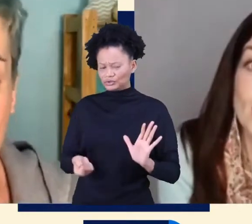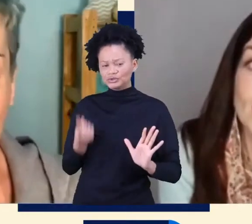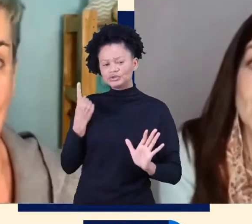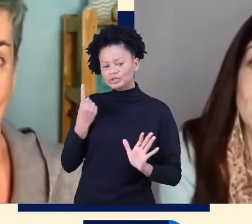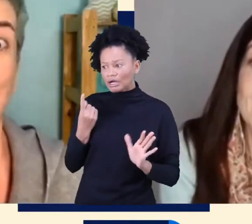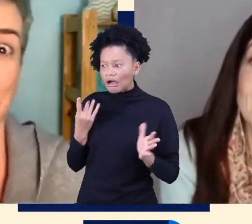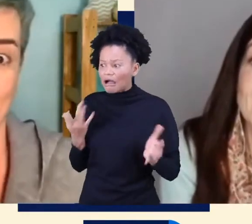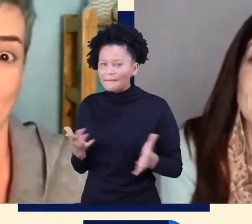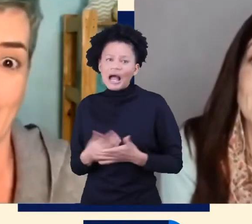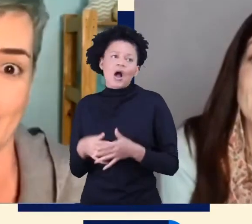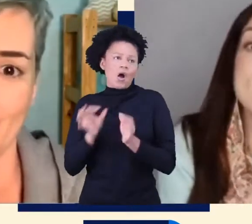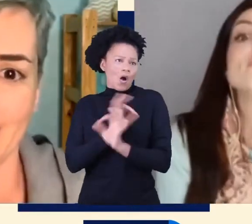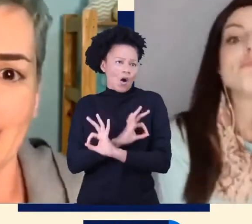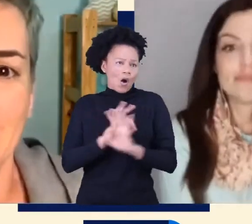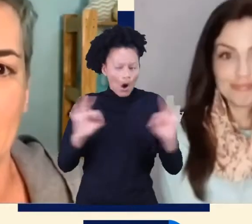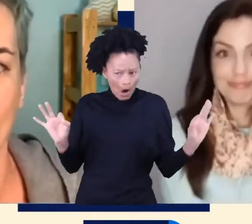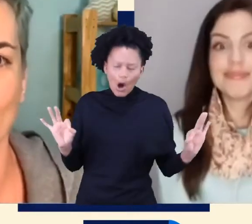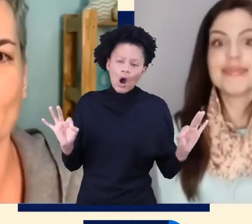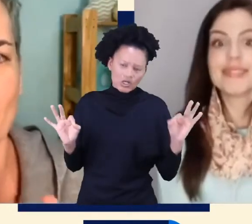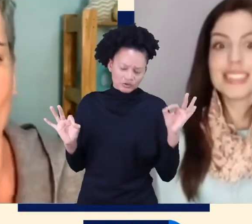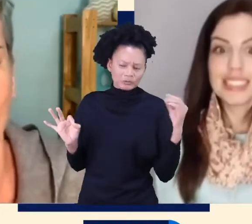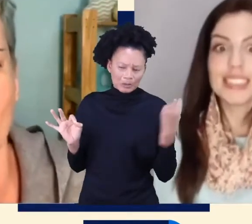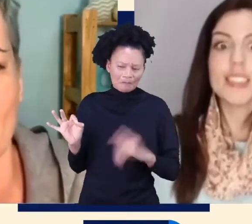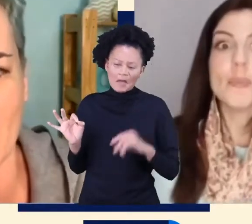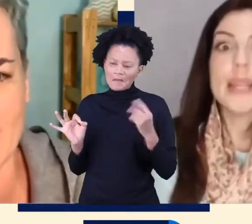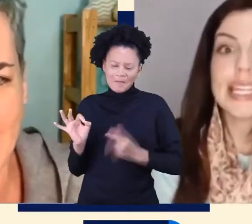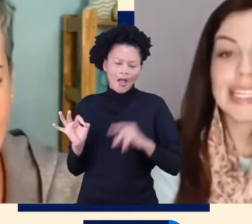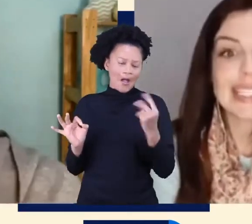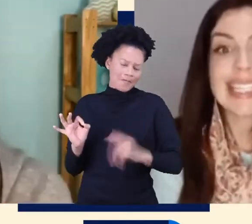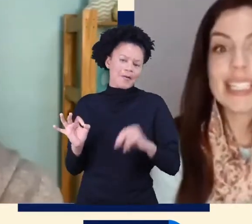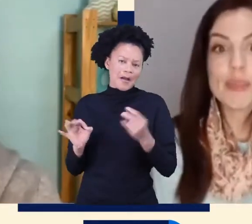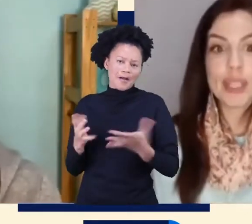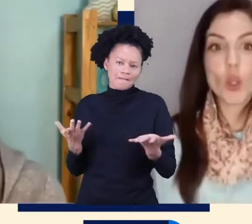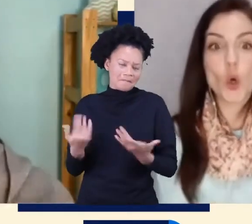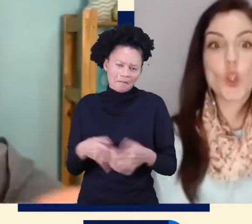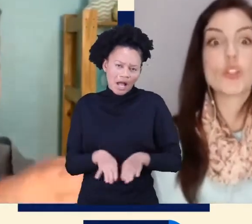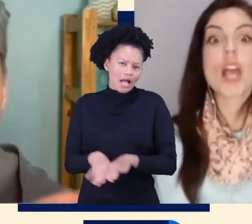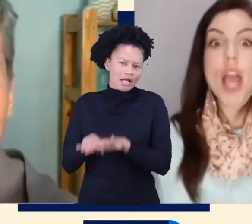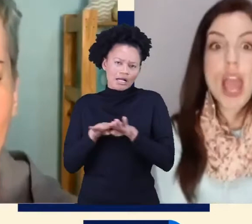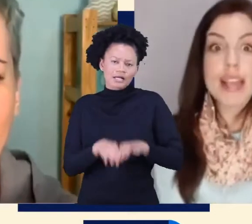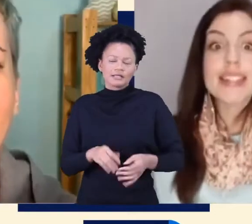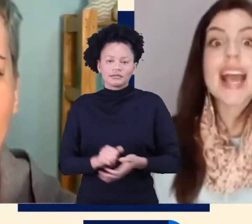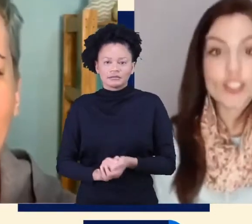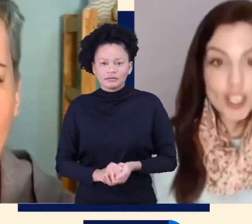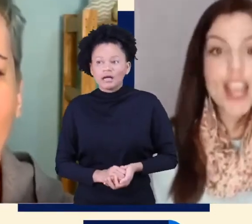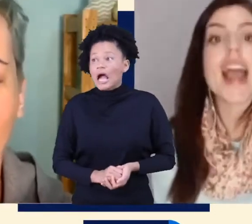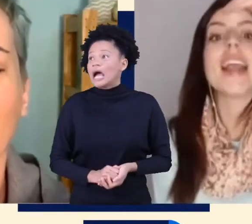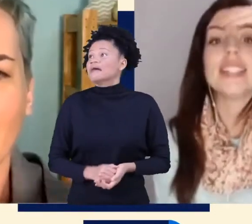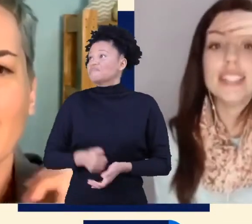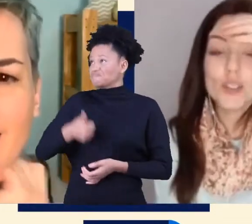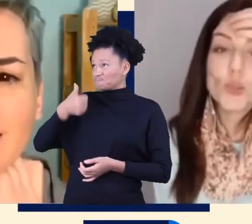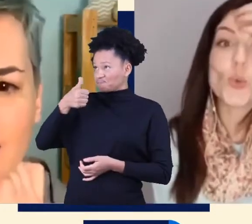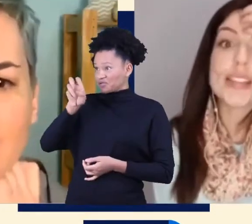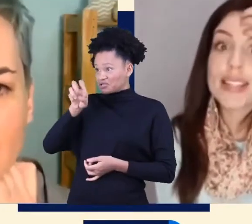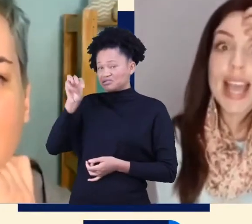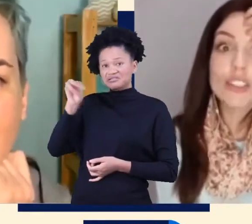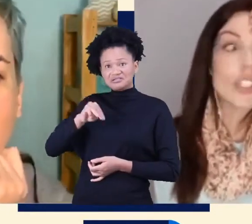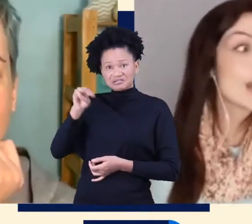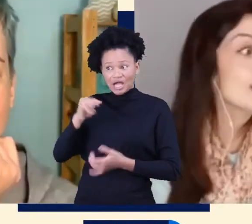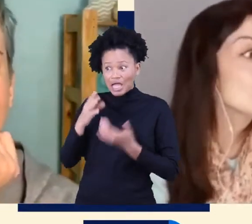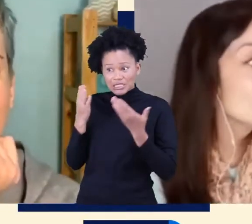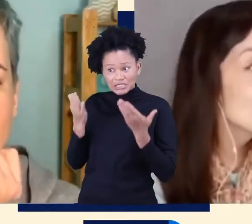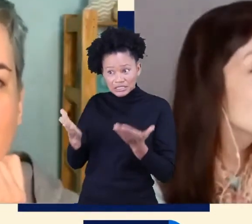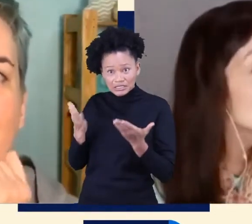foi ótimo a performance do cara, enfim. Porque o padrão é o quê? Menina, 7, 15 minutos. Assim, né? É 7, isso, é